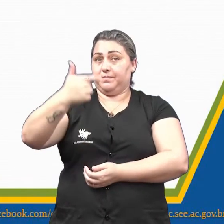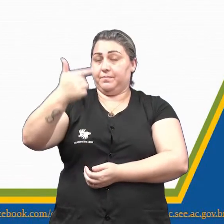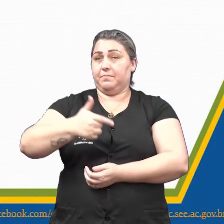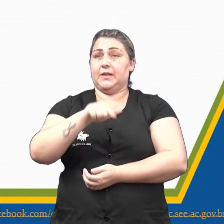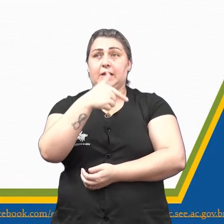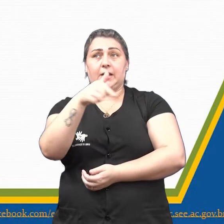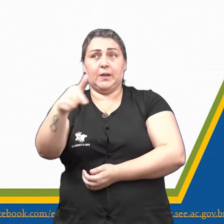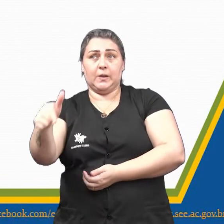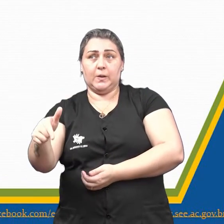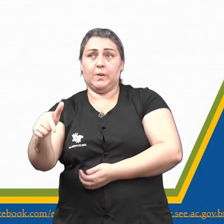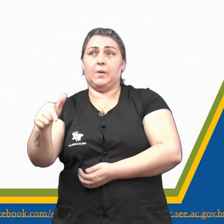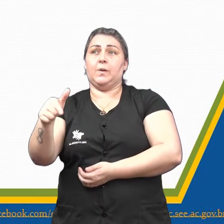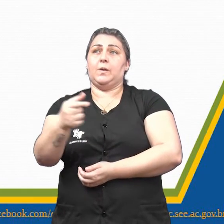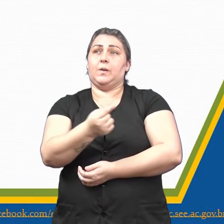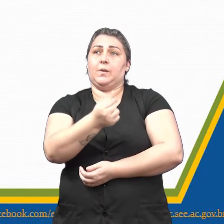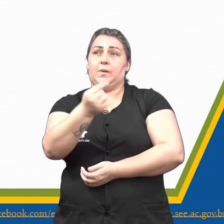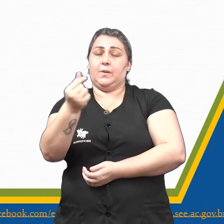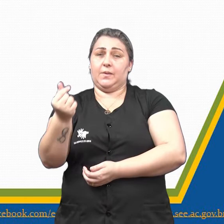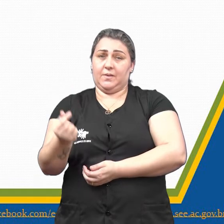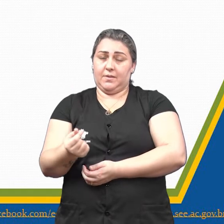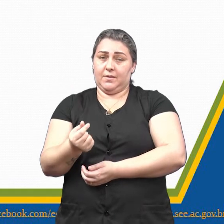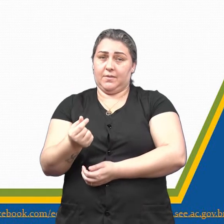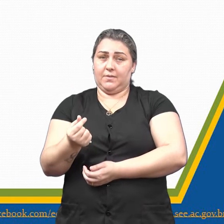não tendo capital